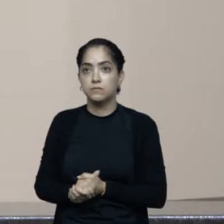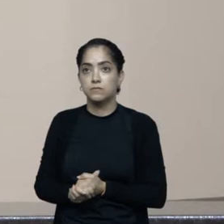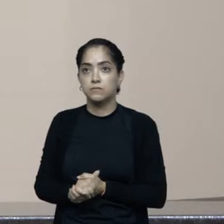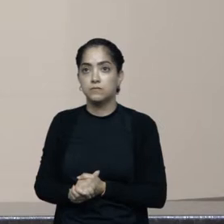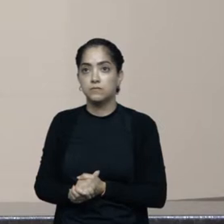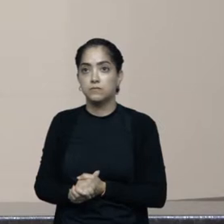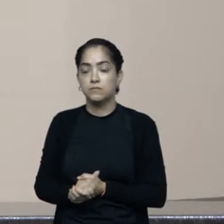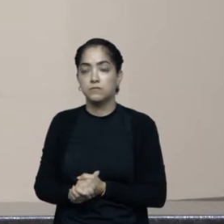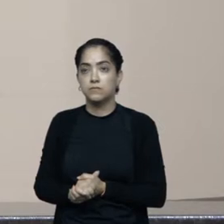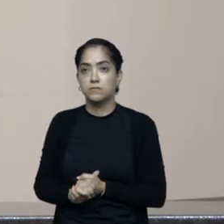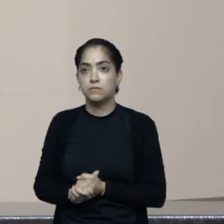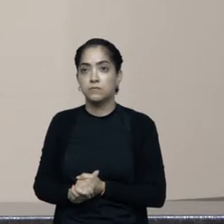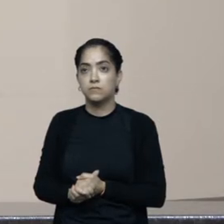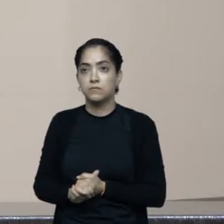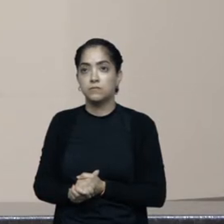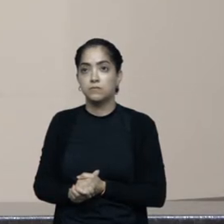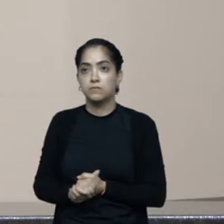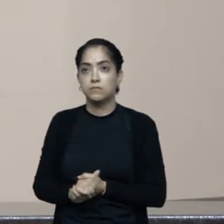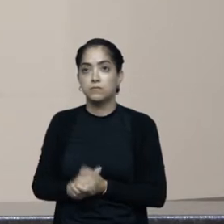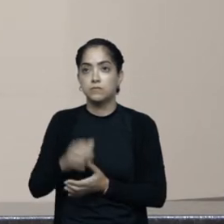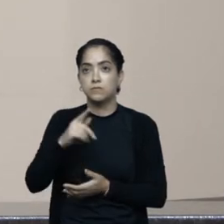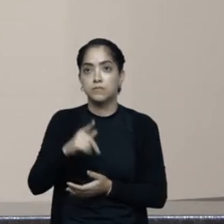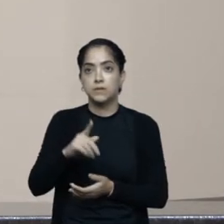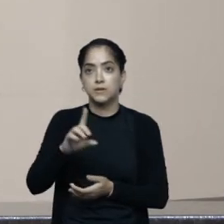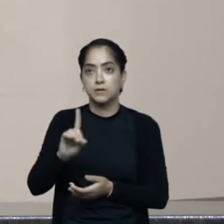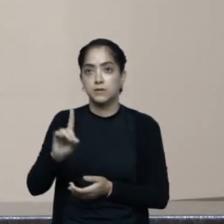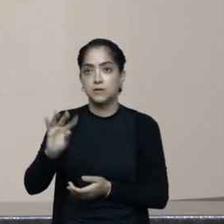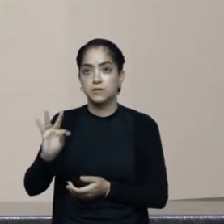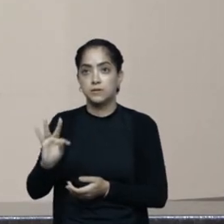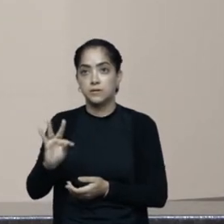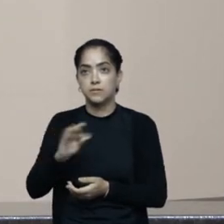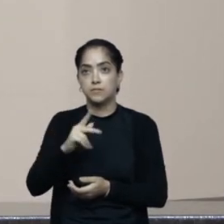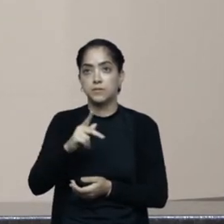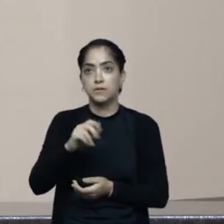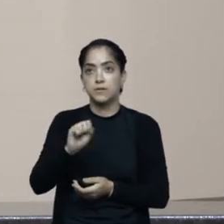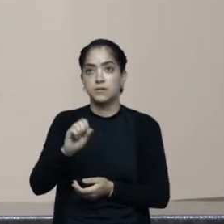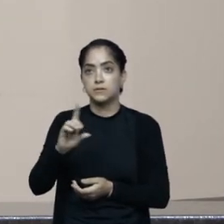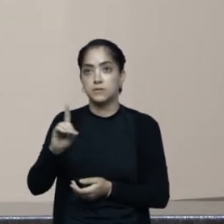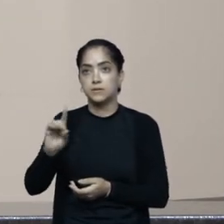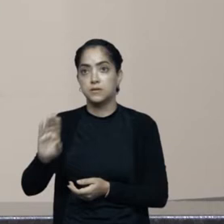Horário destinado ao bloco PDT-PSDB Republicanos.